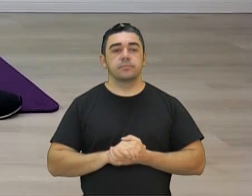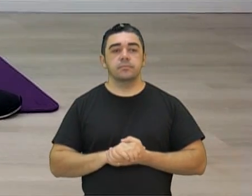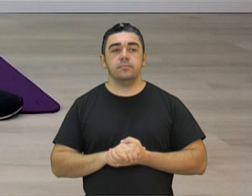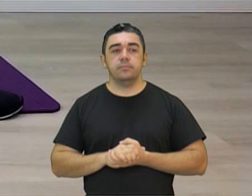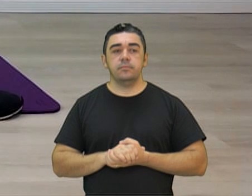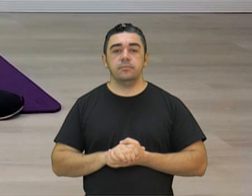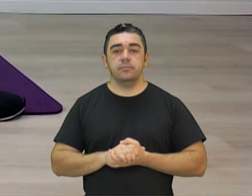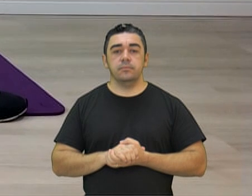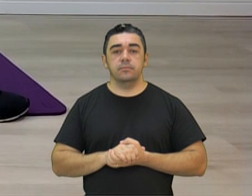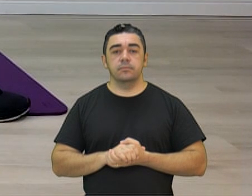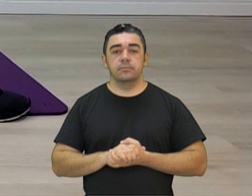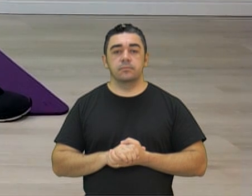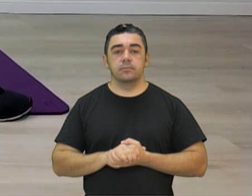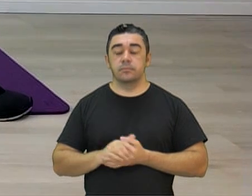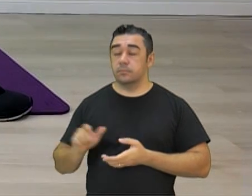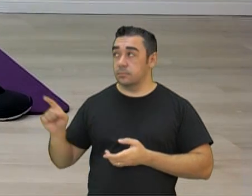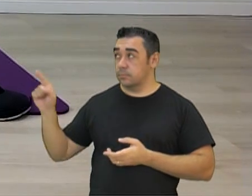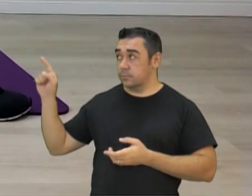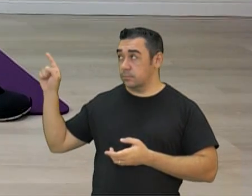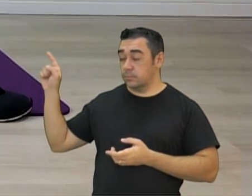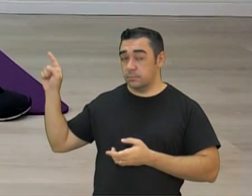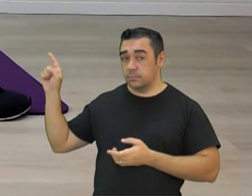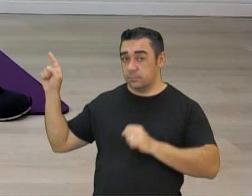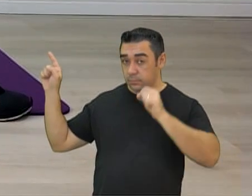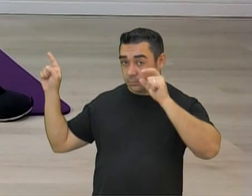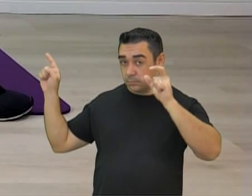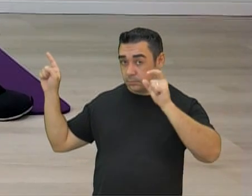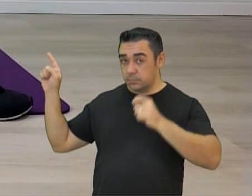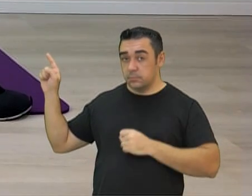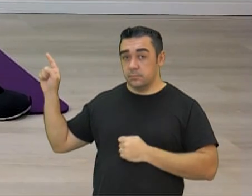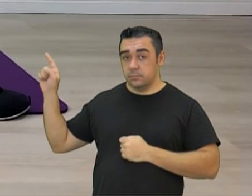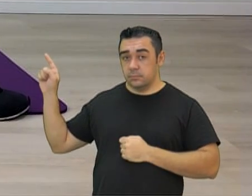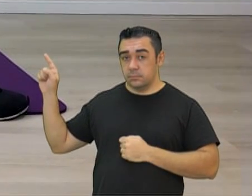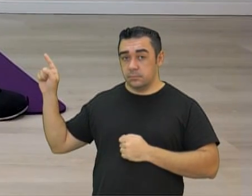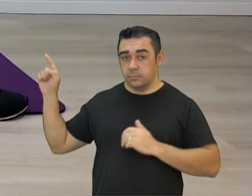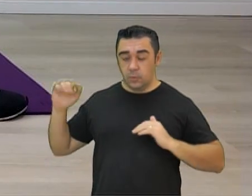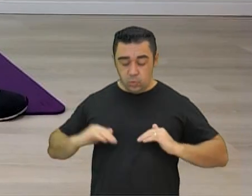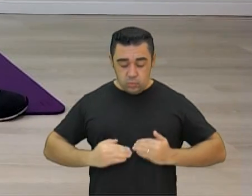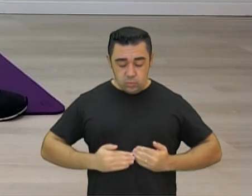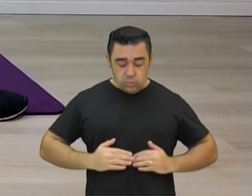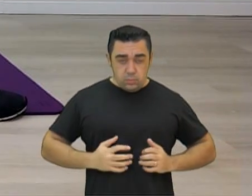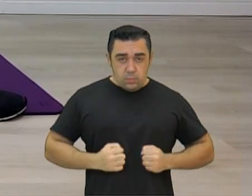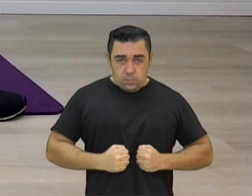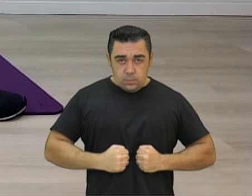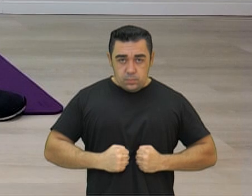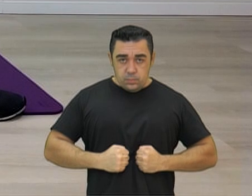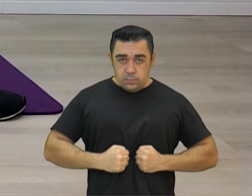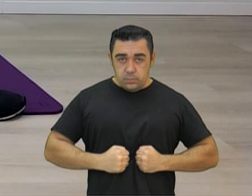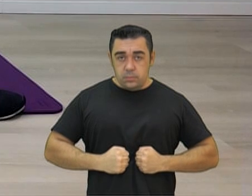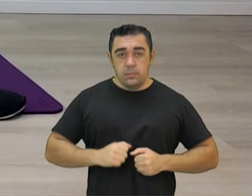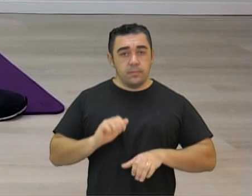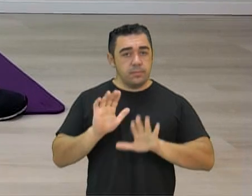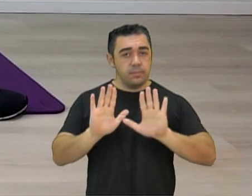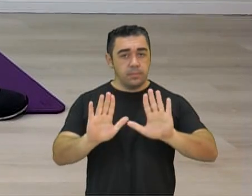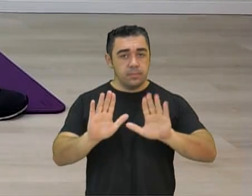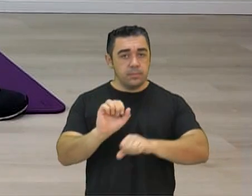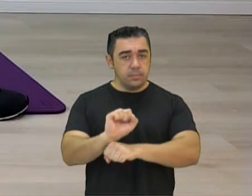seu tronco, ó. Seu quadril. Contrai abdômen, contrai glúteo e fica.